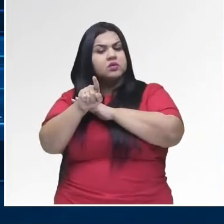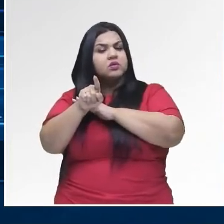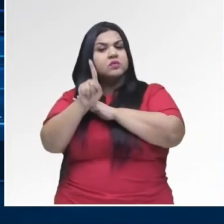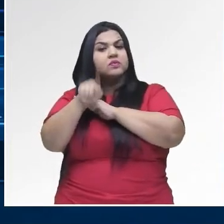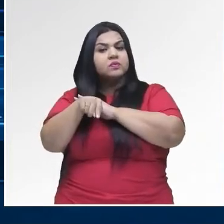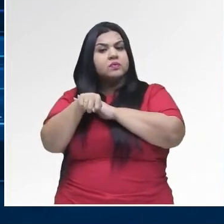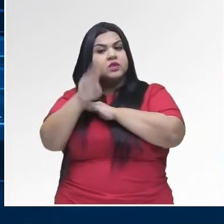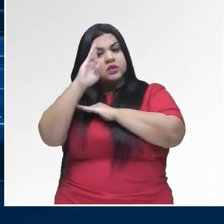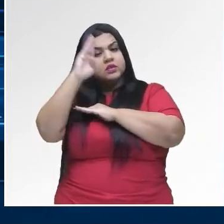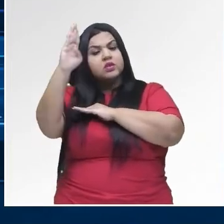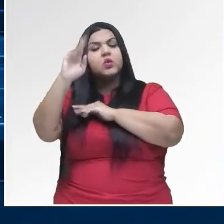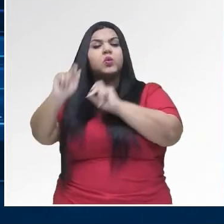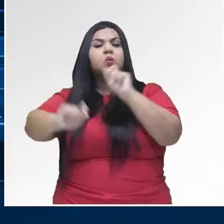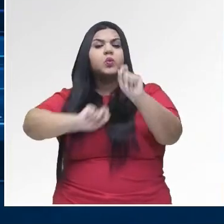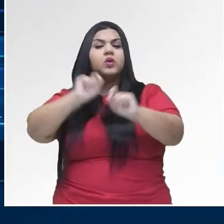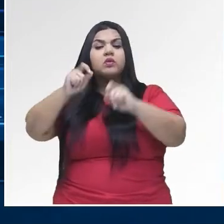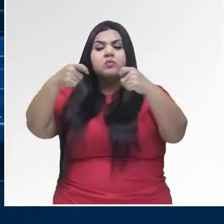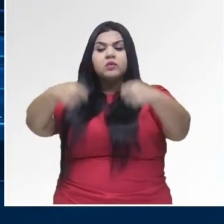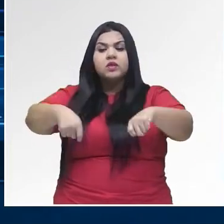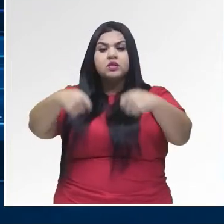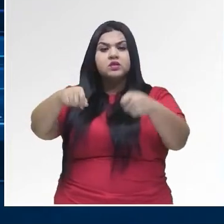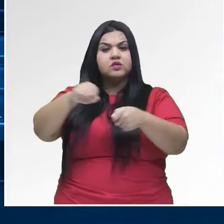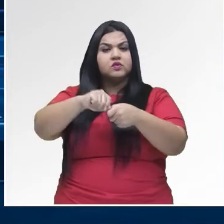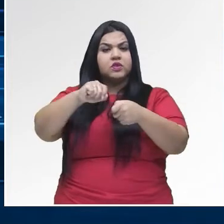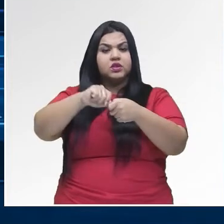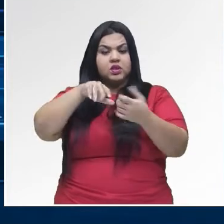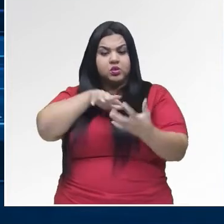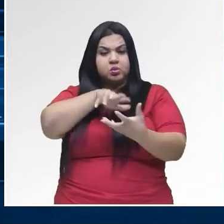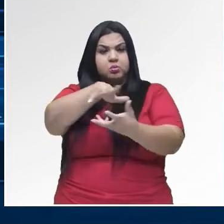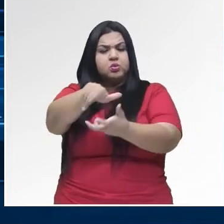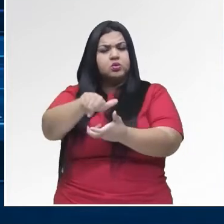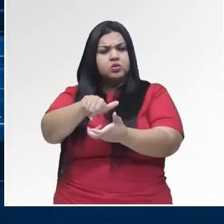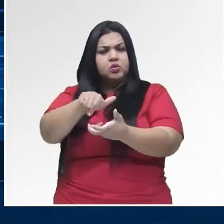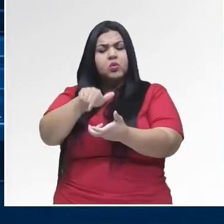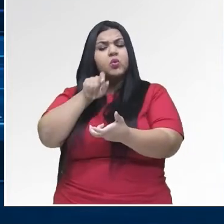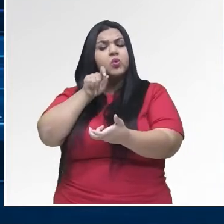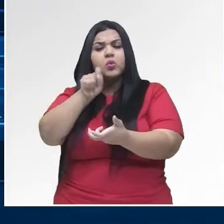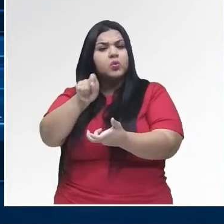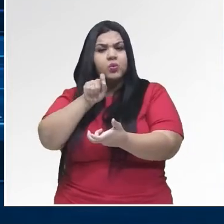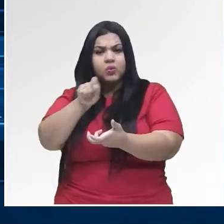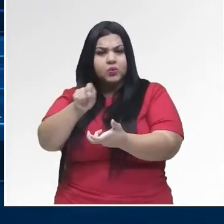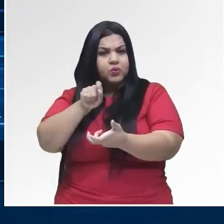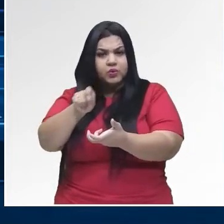é: o que eu devo fazer nesse mundo? O que eu devo fazer?